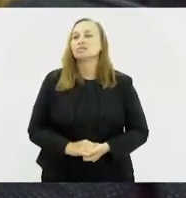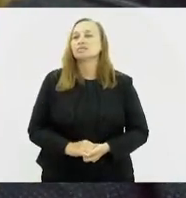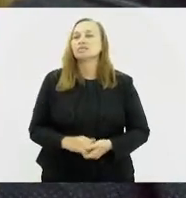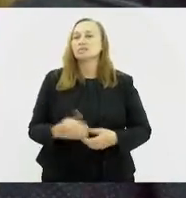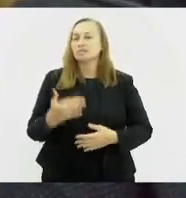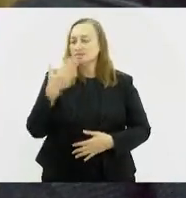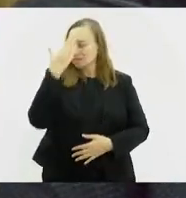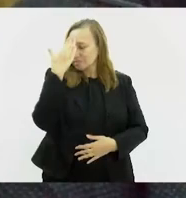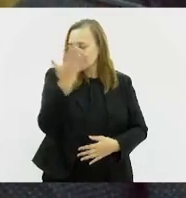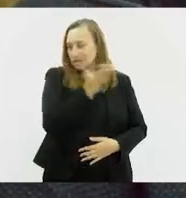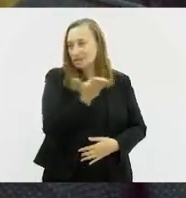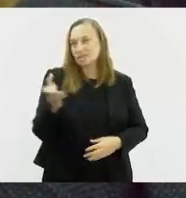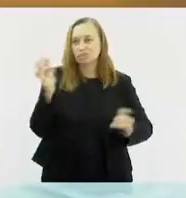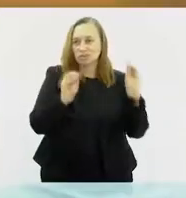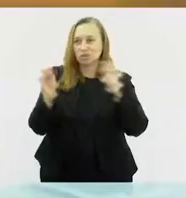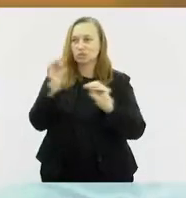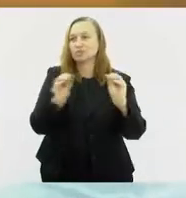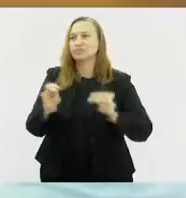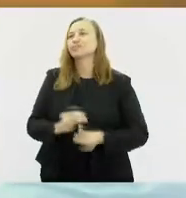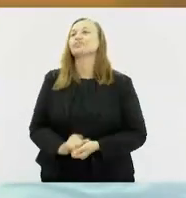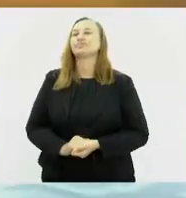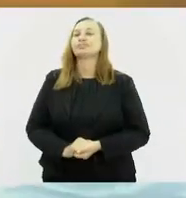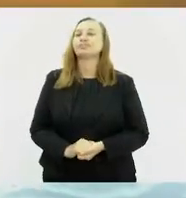muitíssimo obrigado e um beijo.